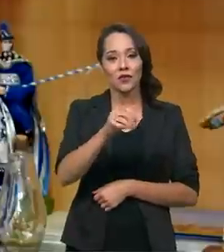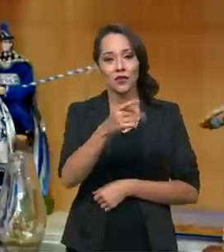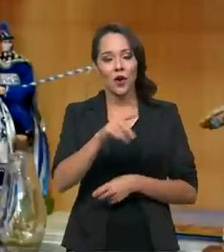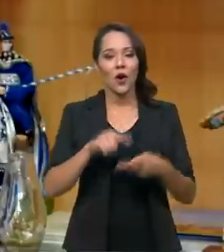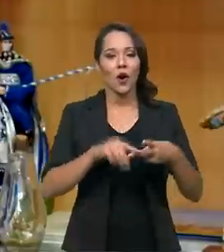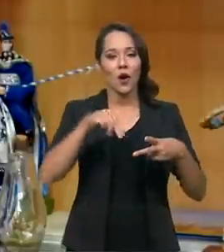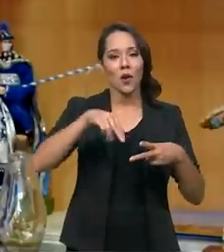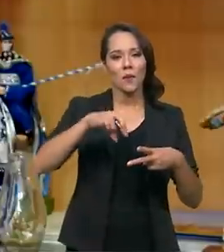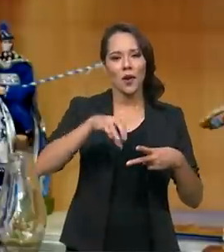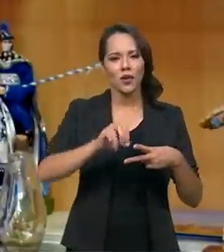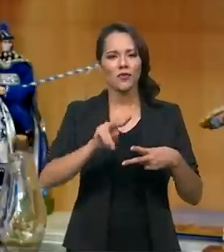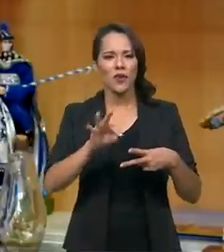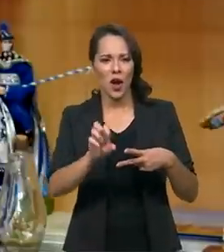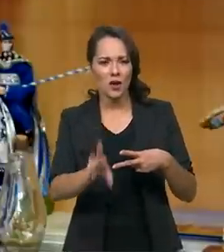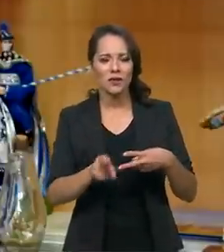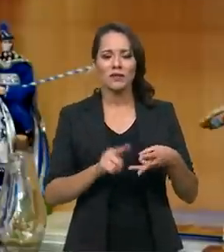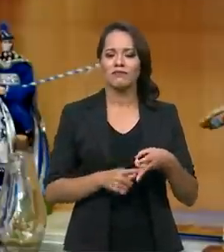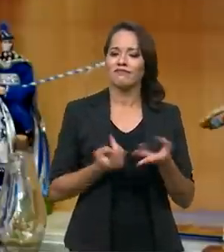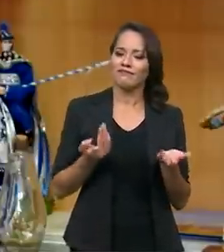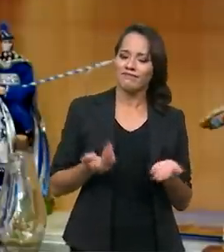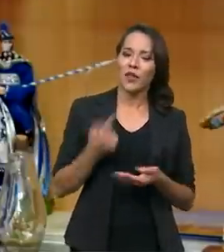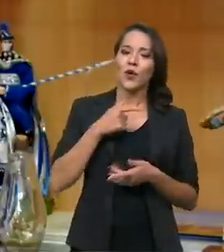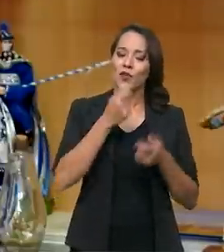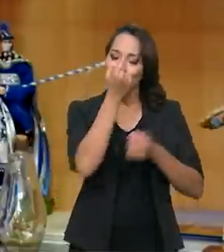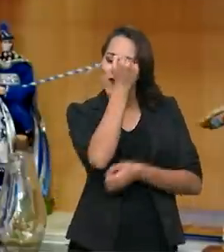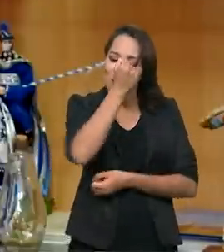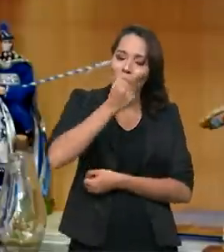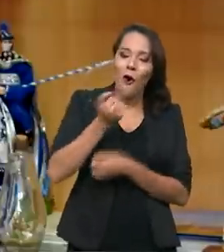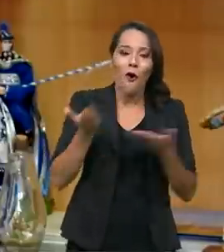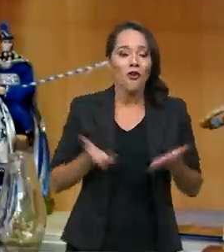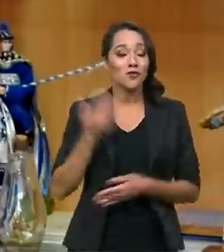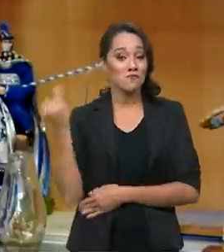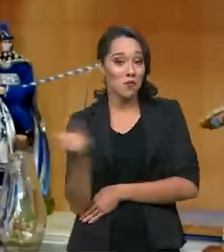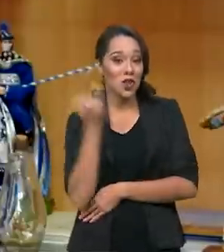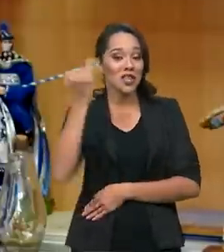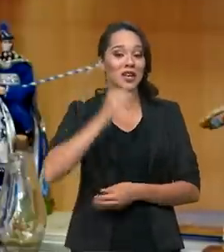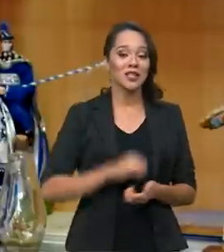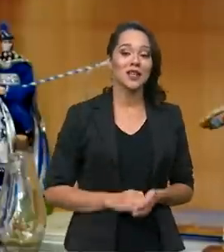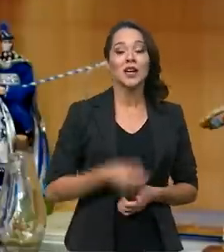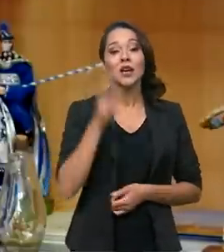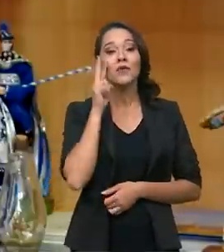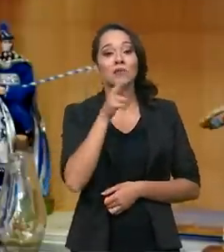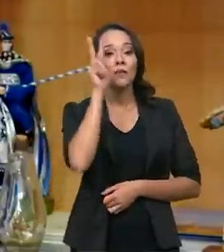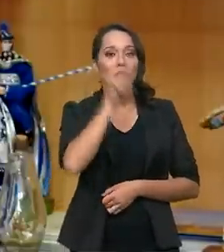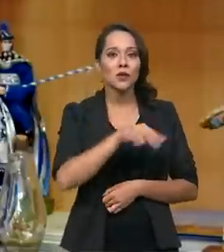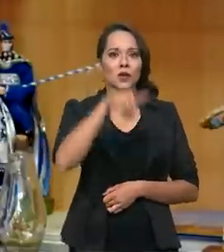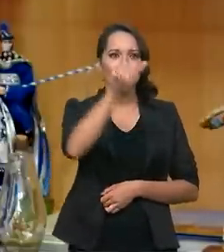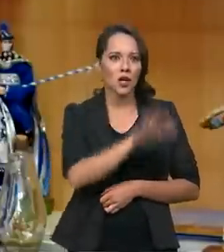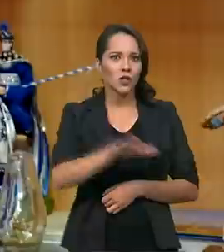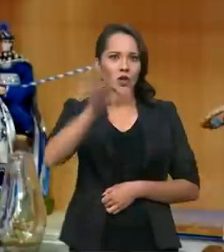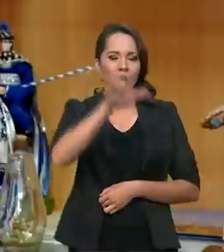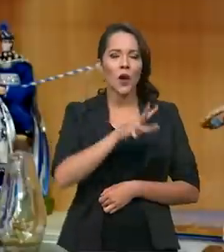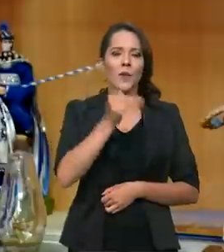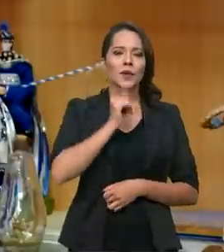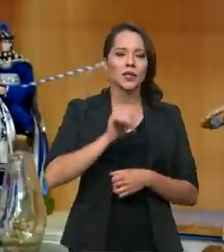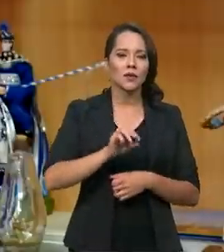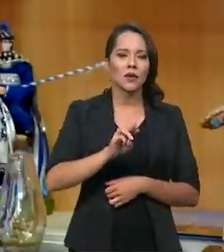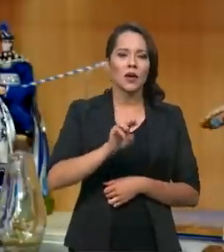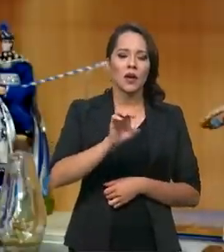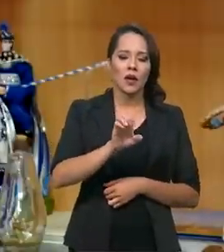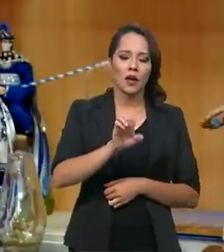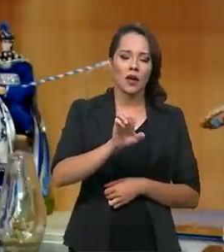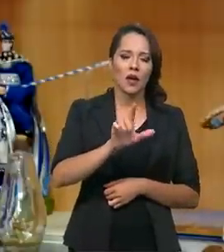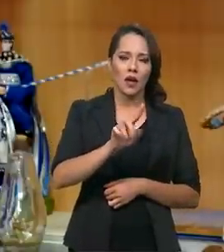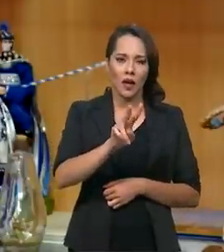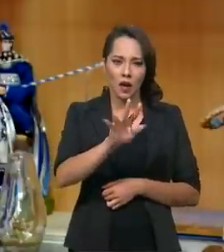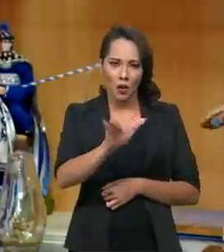Forró E aí fim e se tornou no forró É hoje na importância que é e você vê artistas nacionais como Elba como Zé